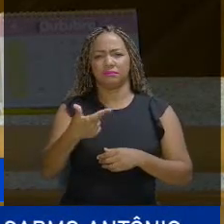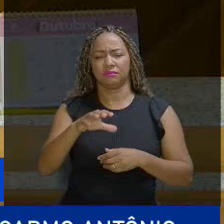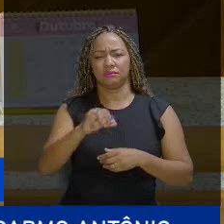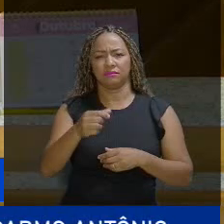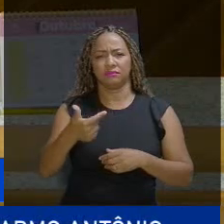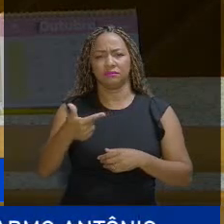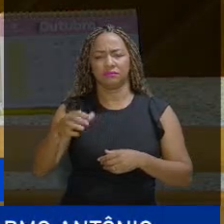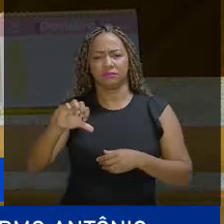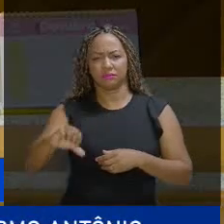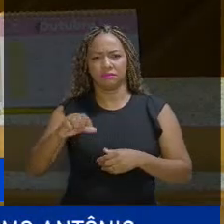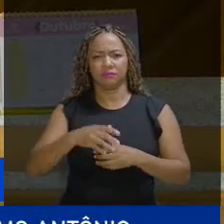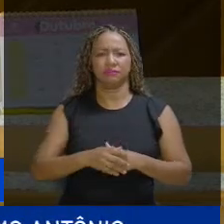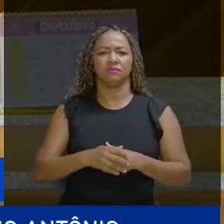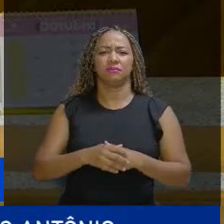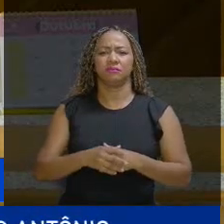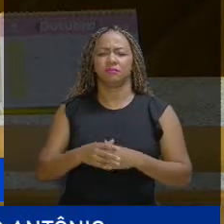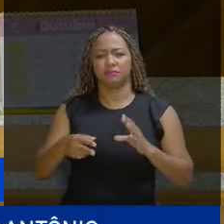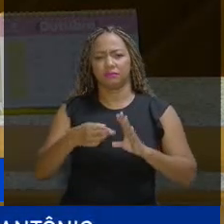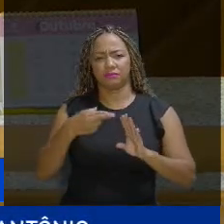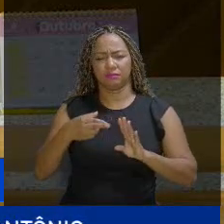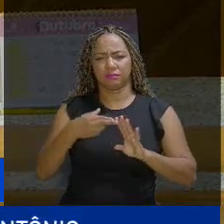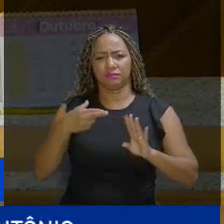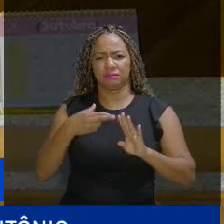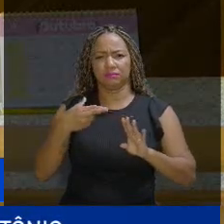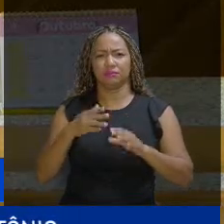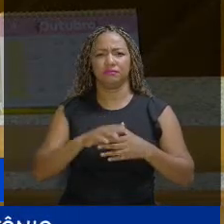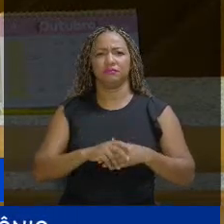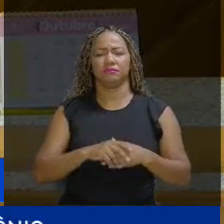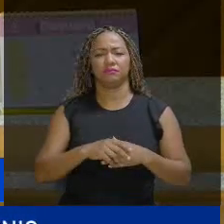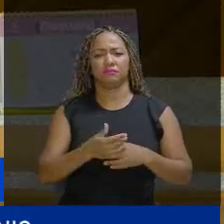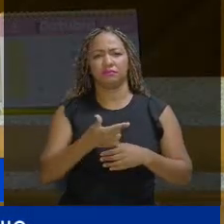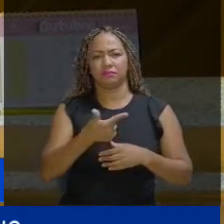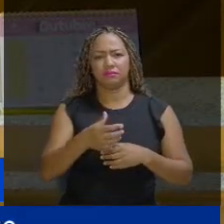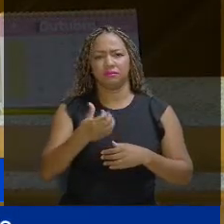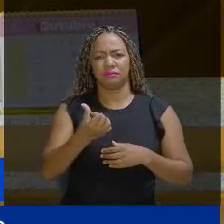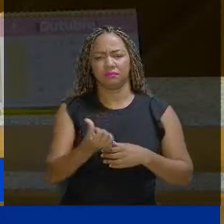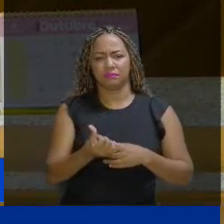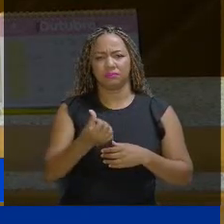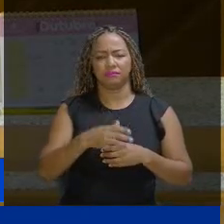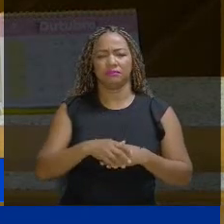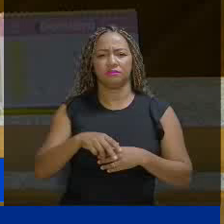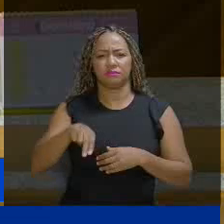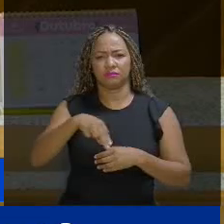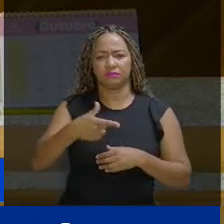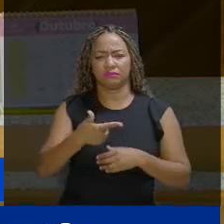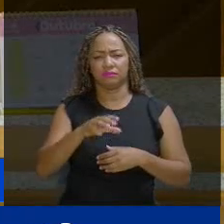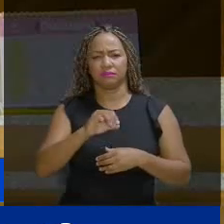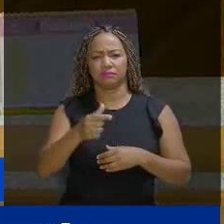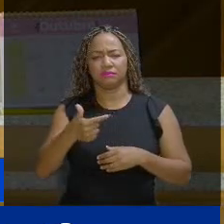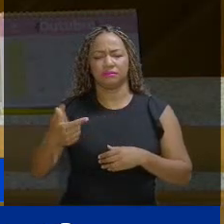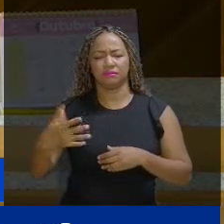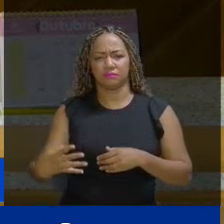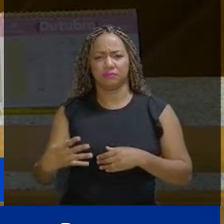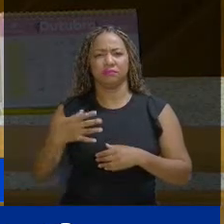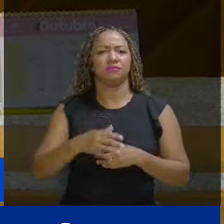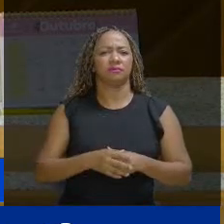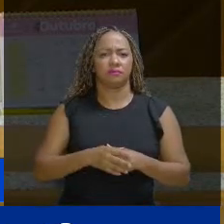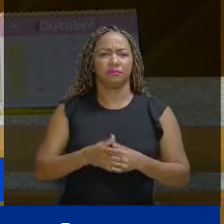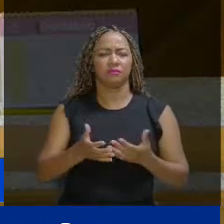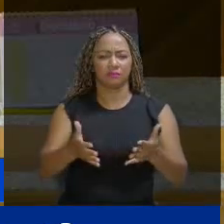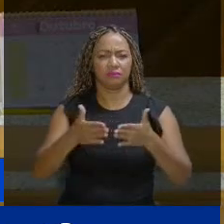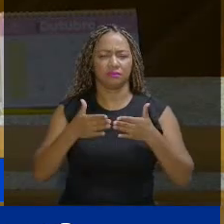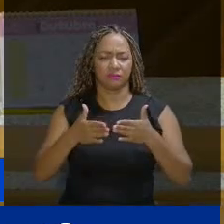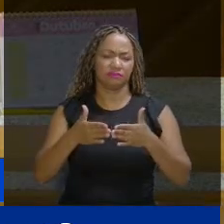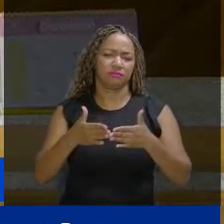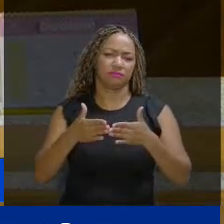13.964/2019 e Resolução do Tribunal Regional Eleitoral do Amapá, número 610, de 26/9/24. Requereu liminarmente o sobrestamento